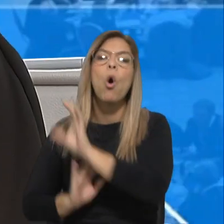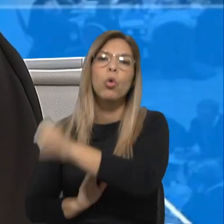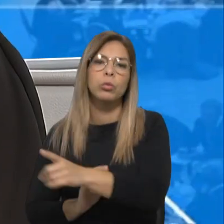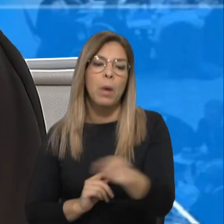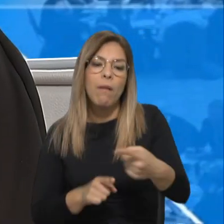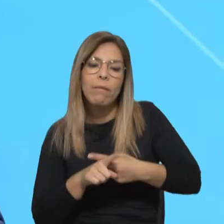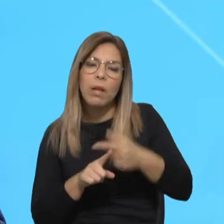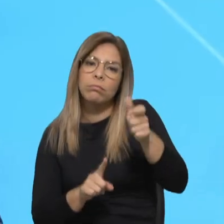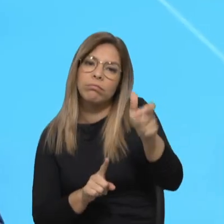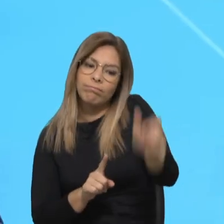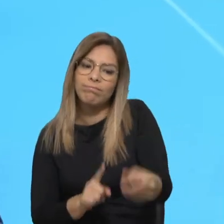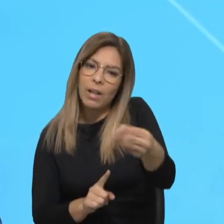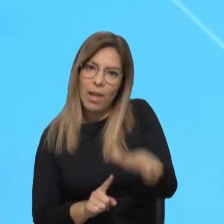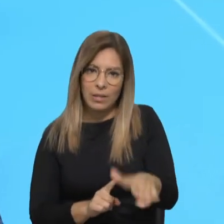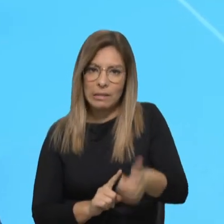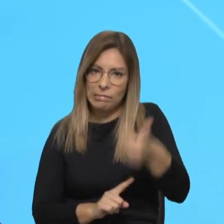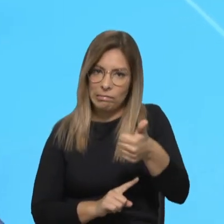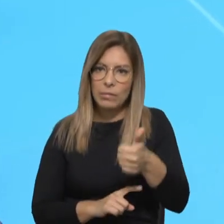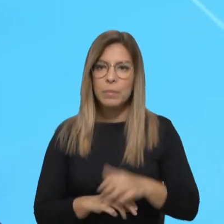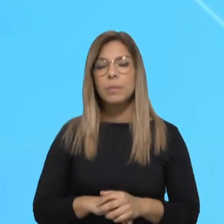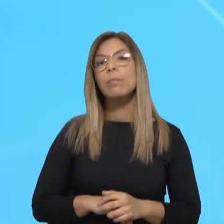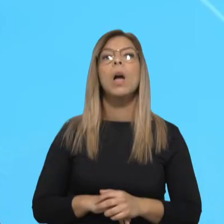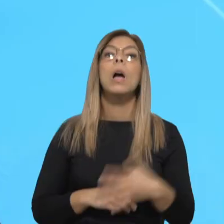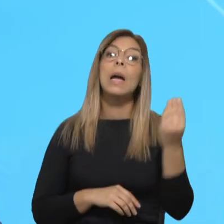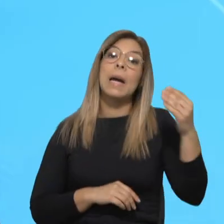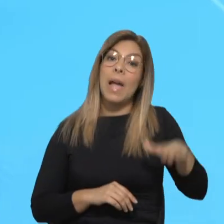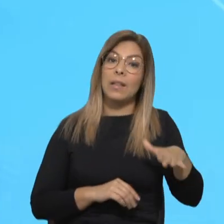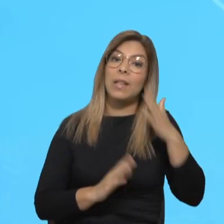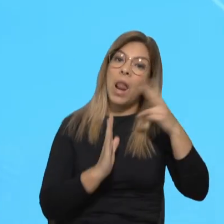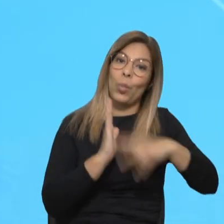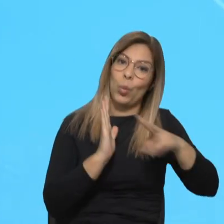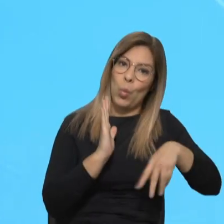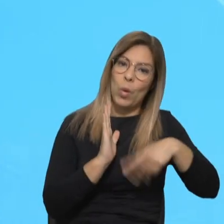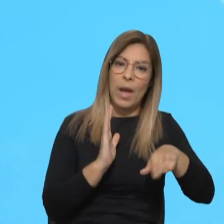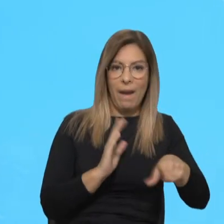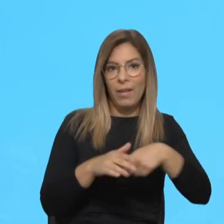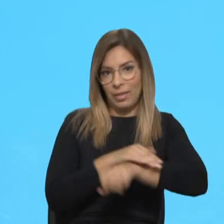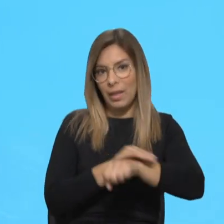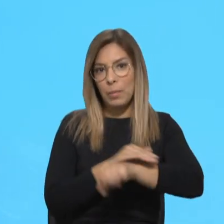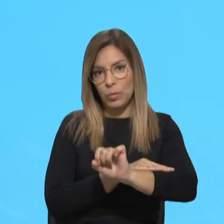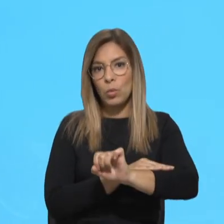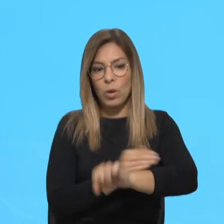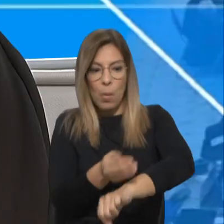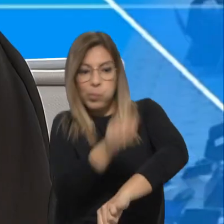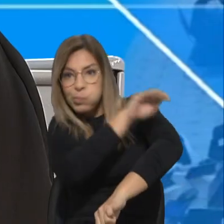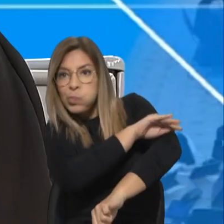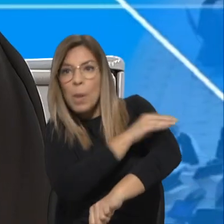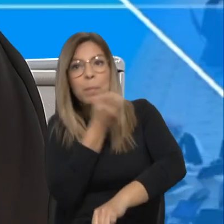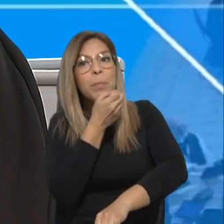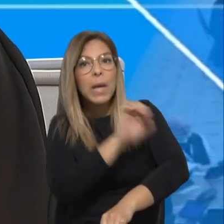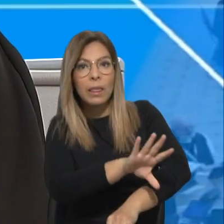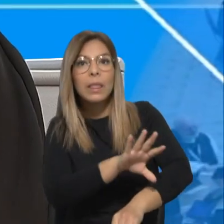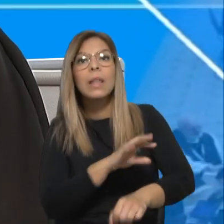criança. Para a criança ler e folhear, é este então o livro da tartaruga que perdeu a carapaça. Que conto é